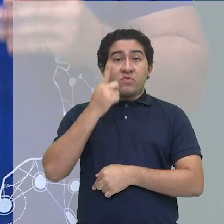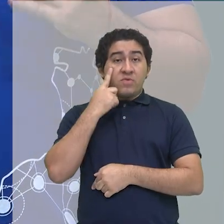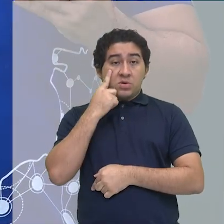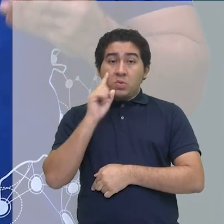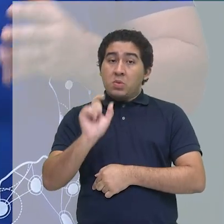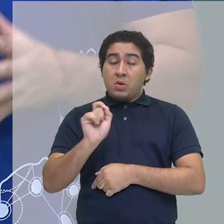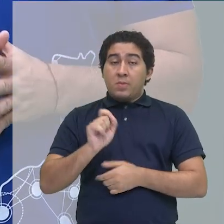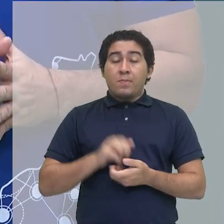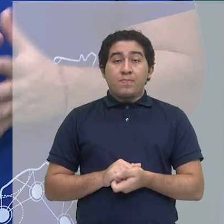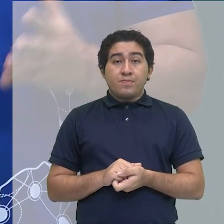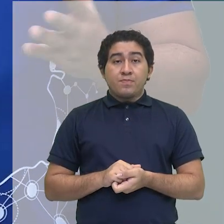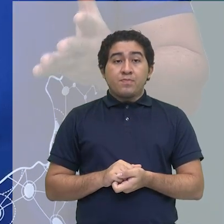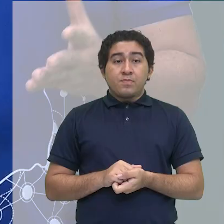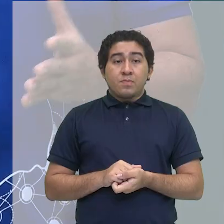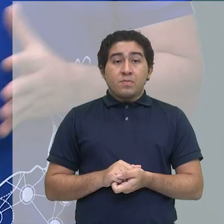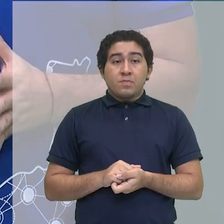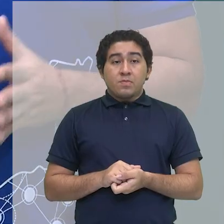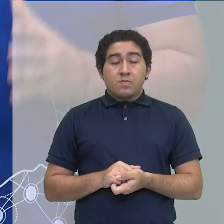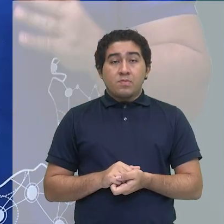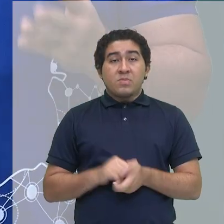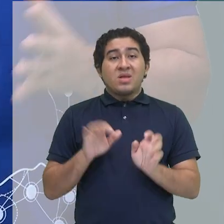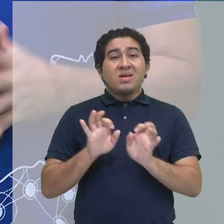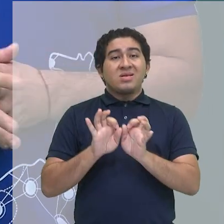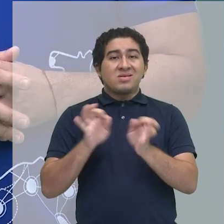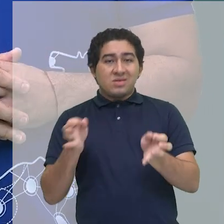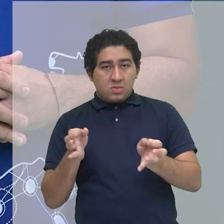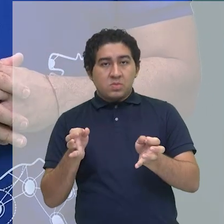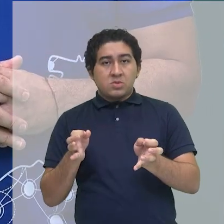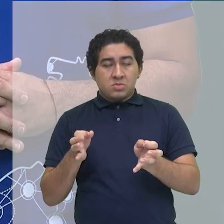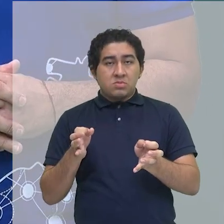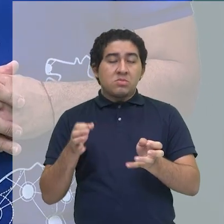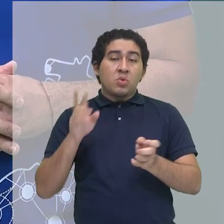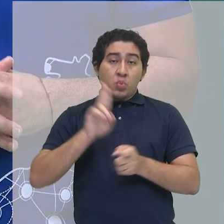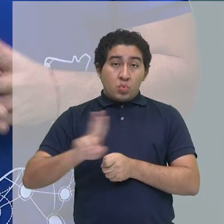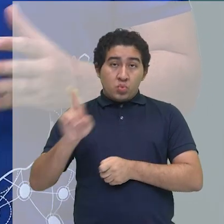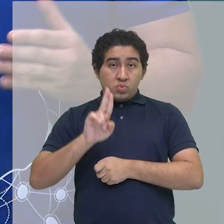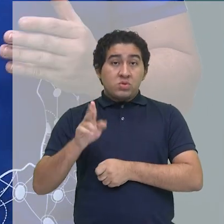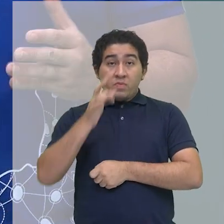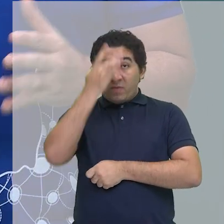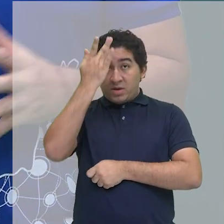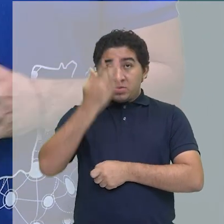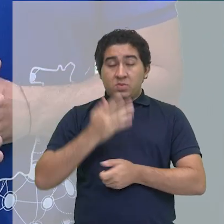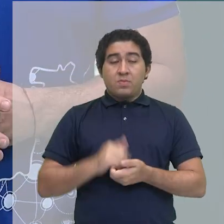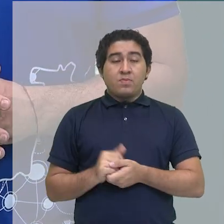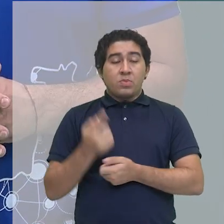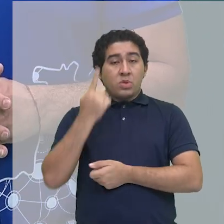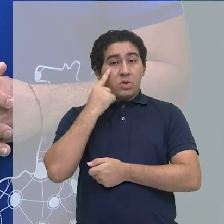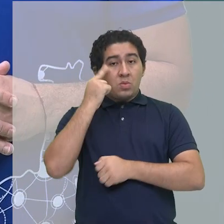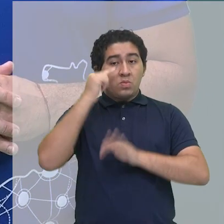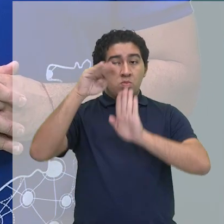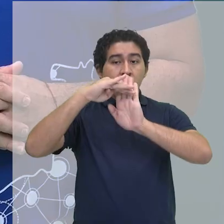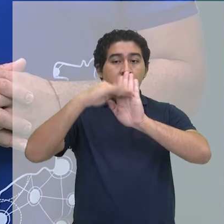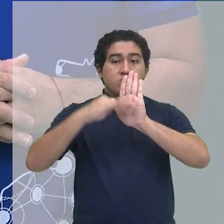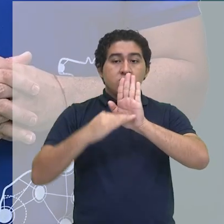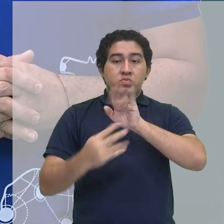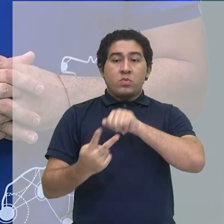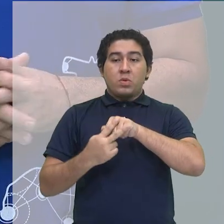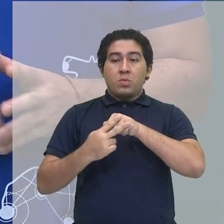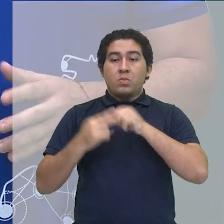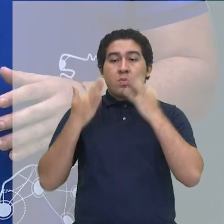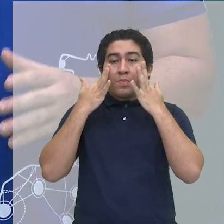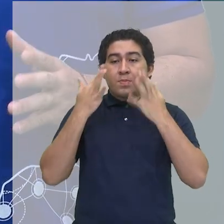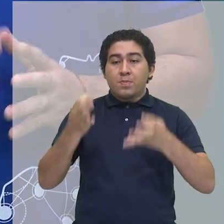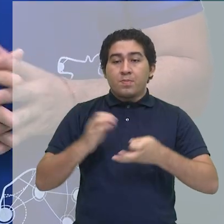que no Simple Past, regular verbs é muito simples de nós utilizarmos. Olha só essa lista de verbos aqui, prestem